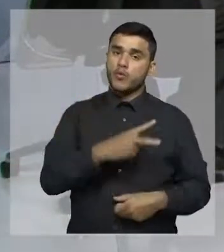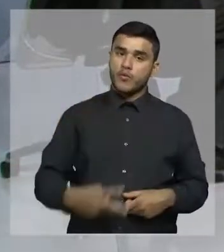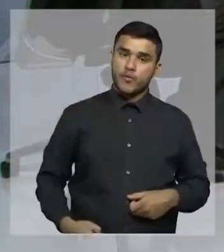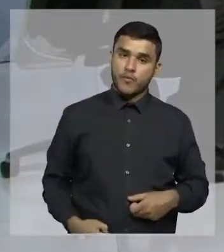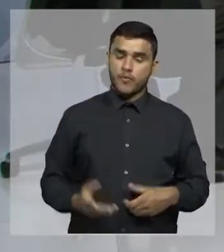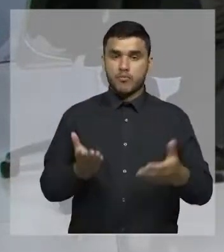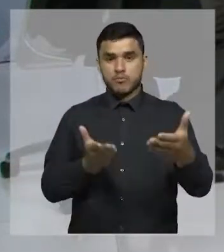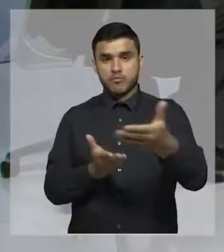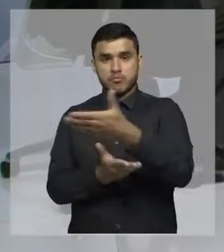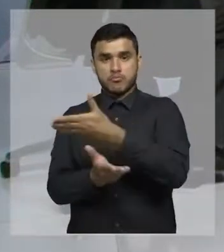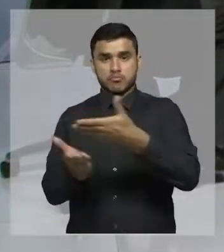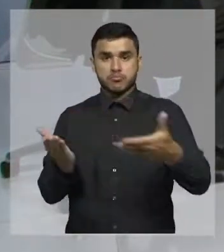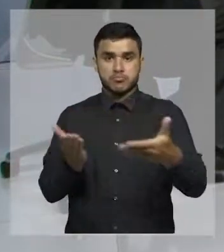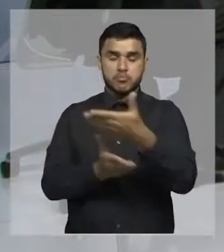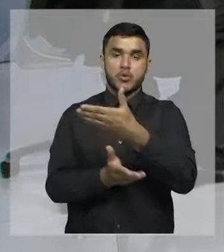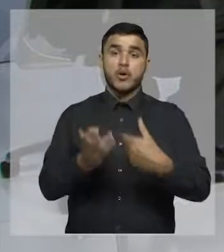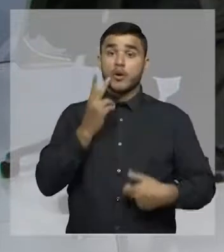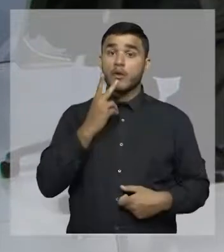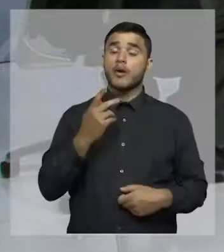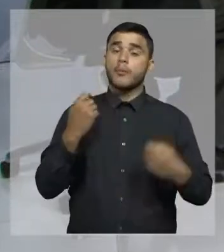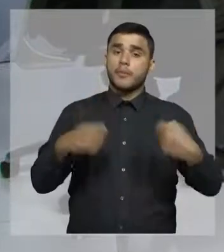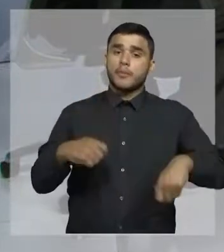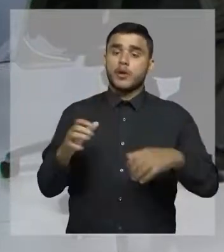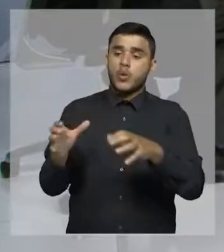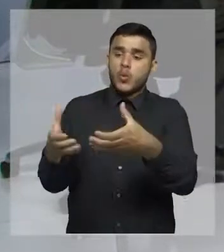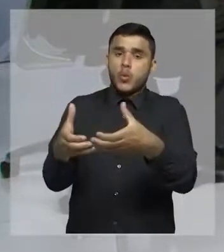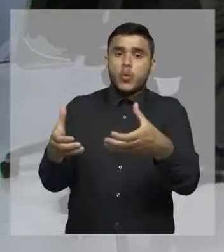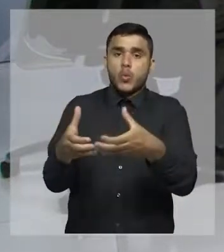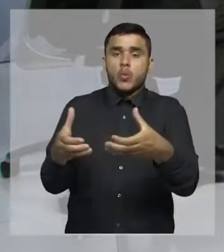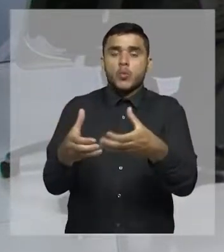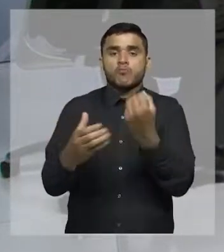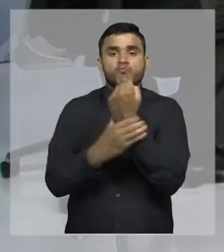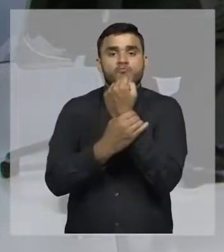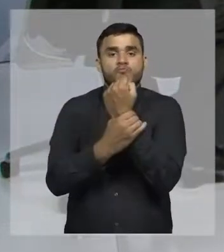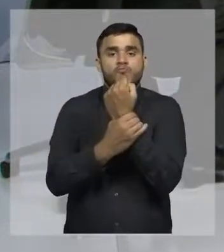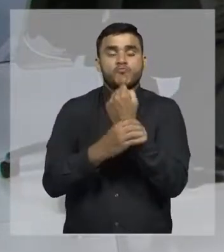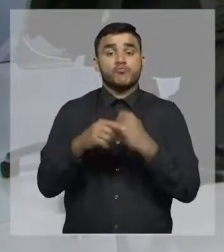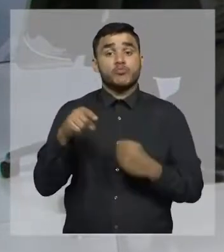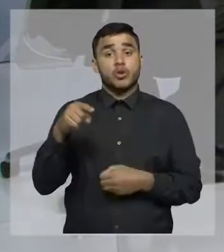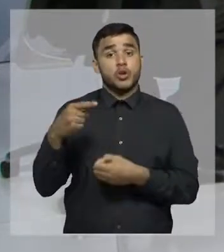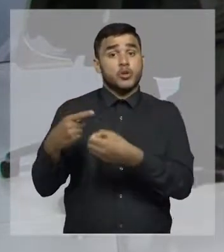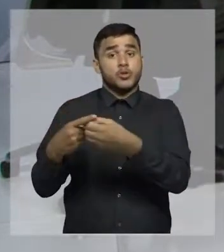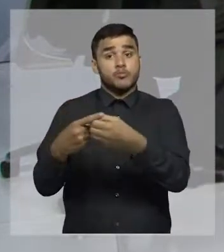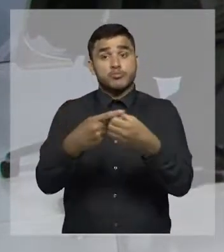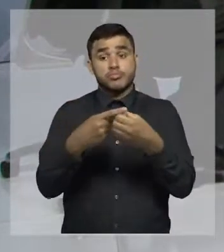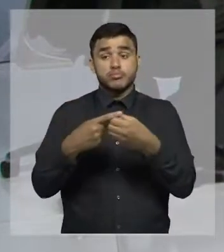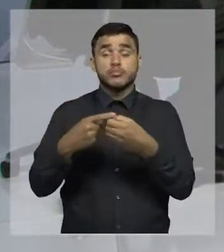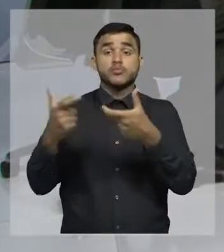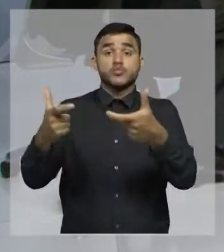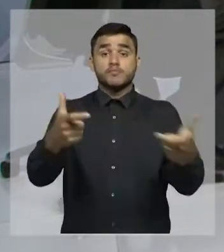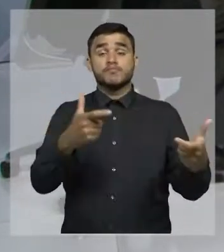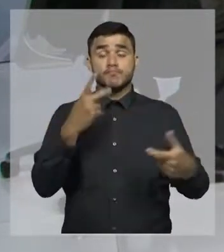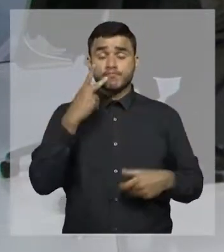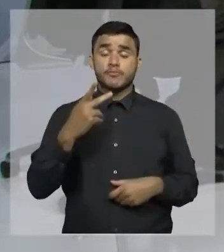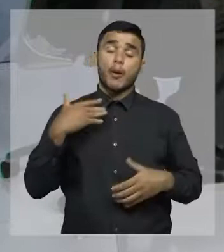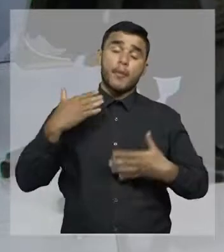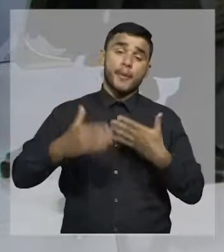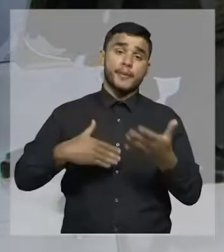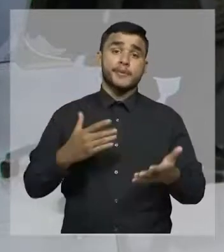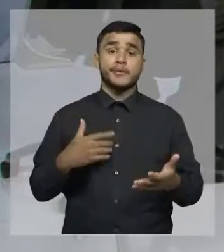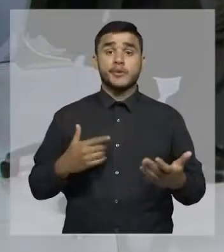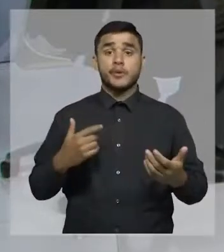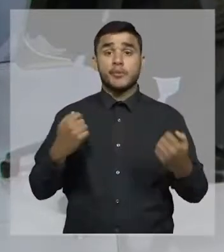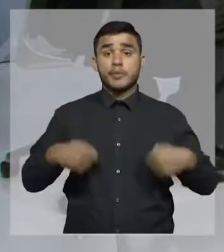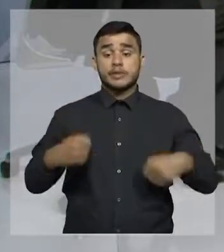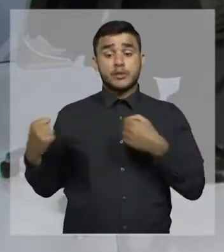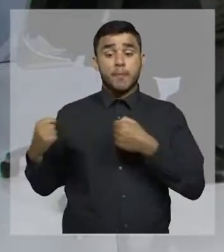para satisfazer as suas bases eleitorais no município, então a eleição fica na mão do Poder